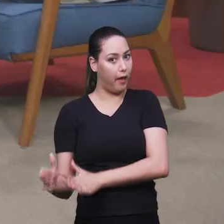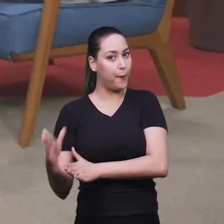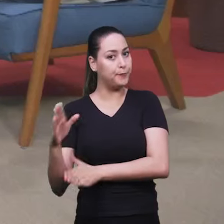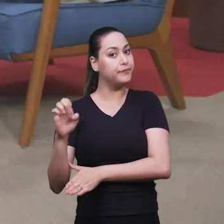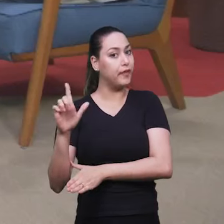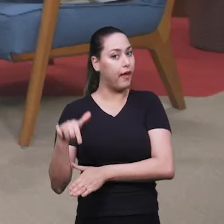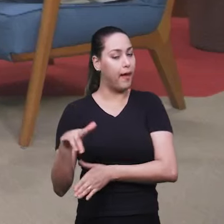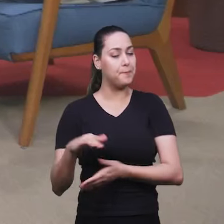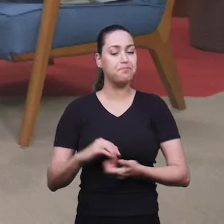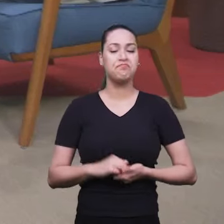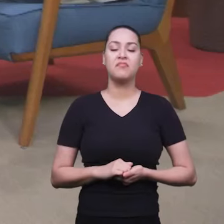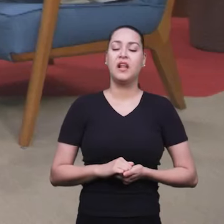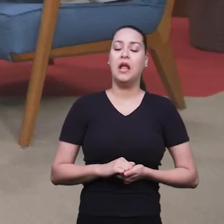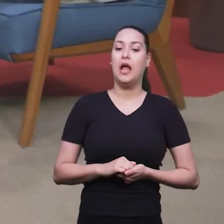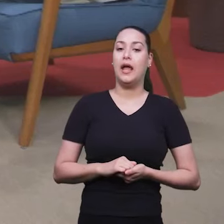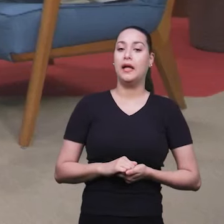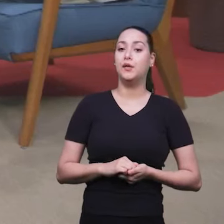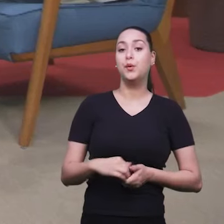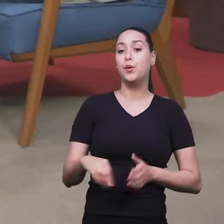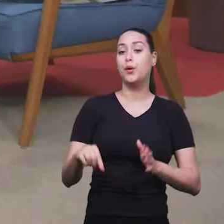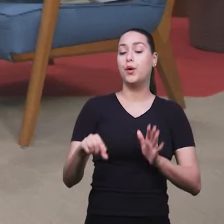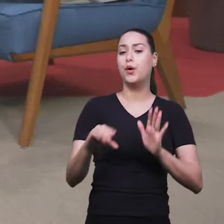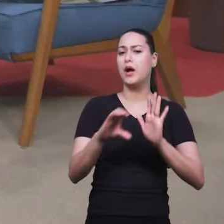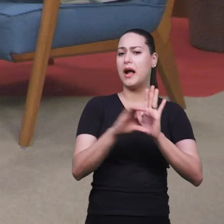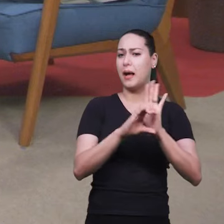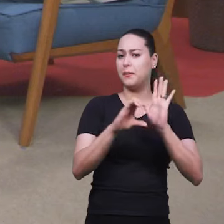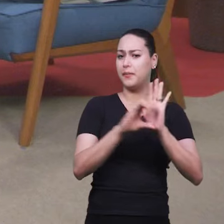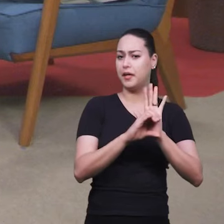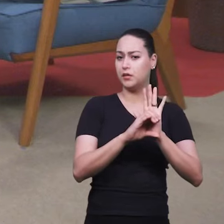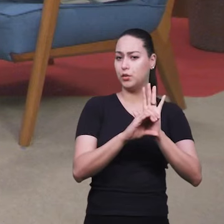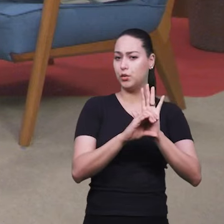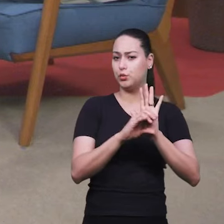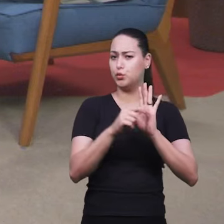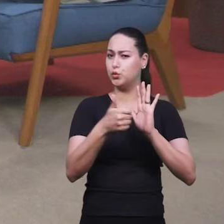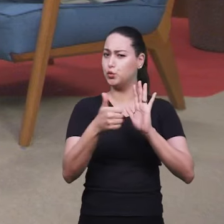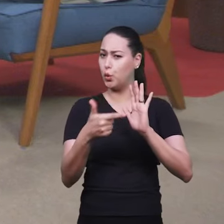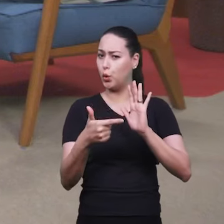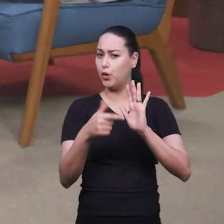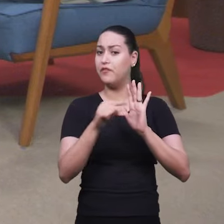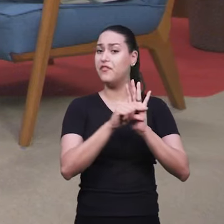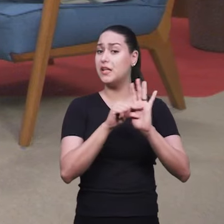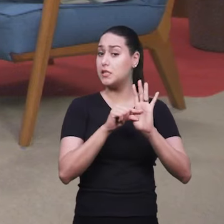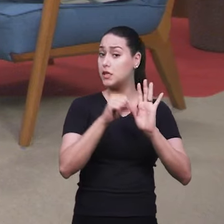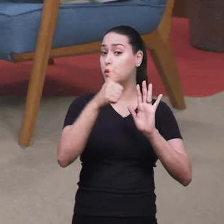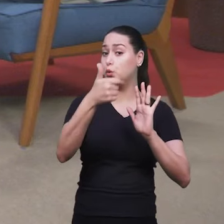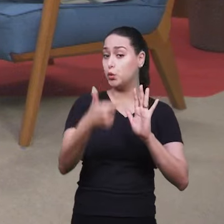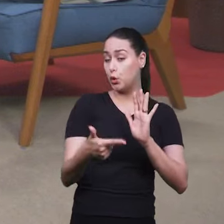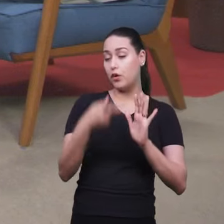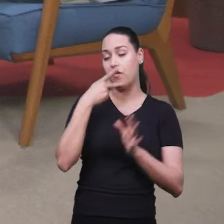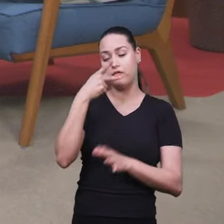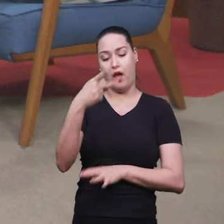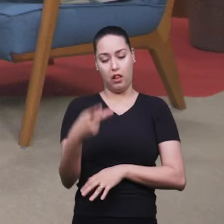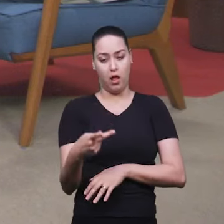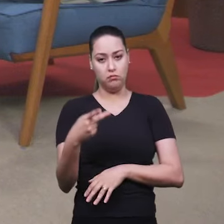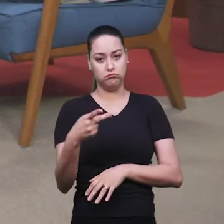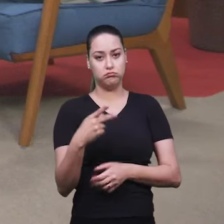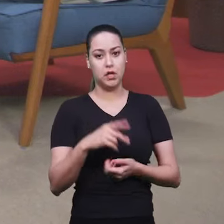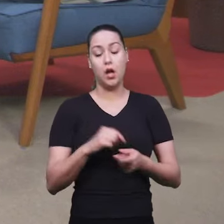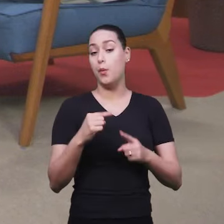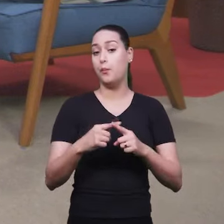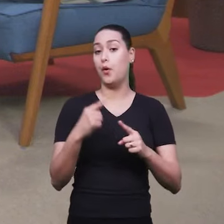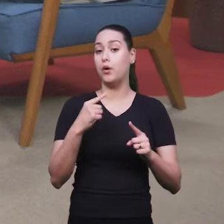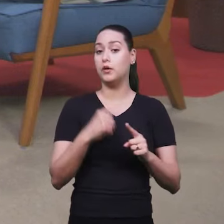no capítulo 12, eu vou falar alguma coisinha inicialmente, passar aqui para o Daniel, porque